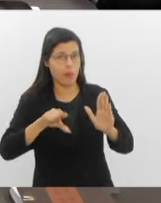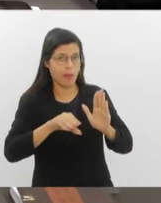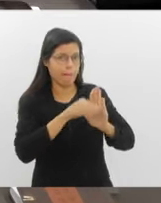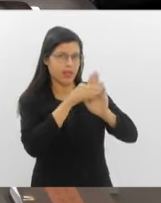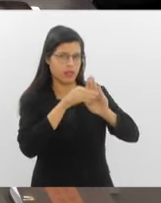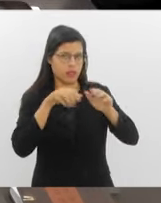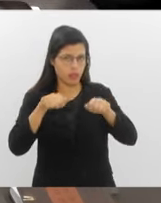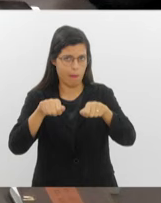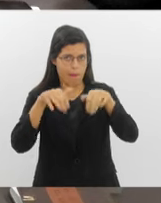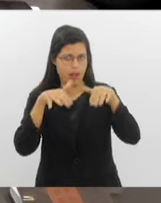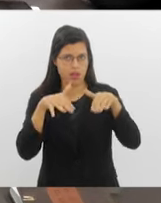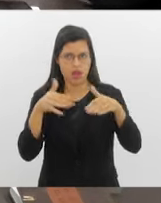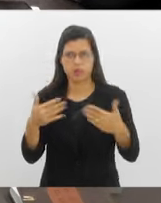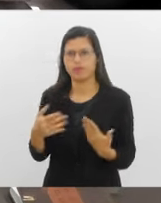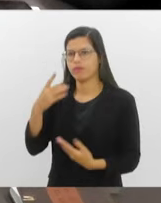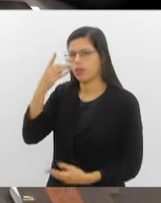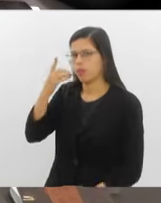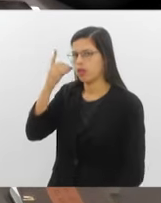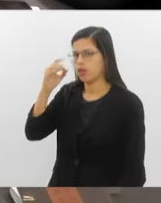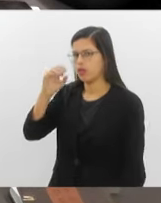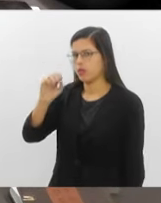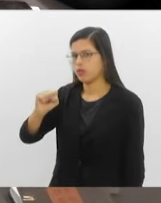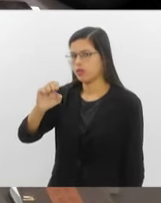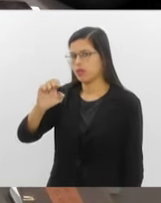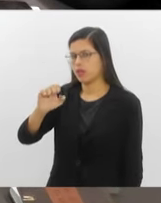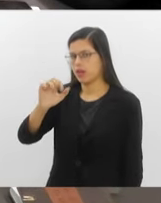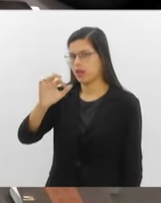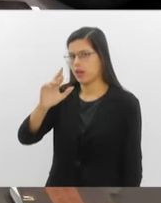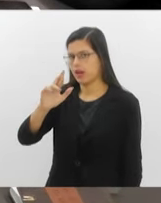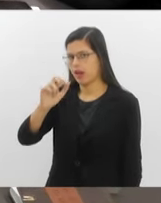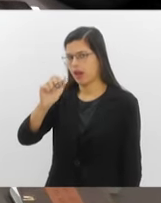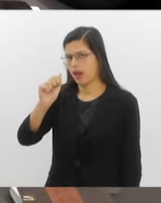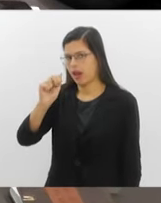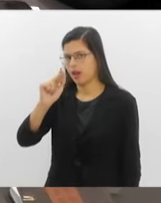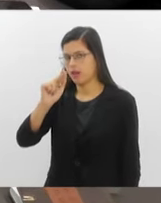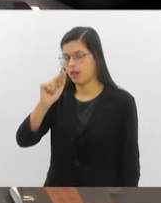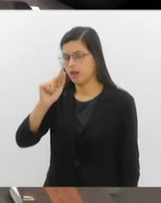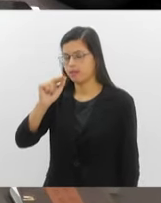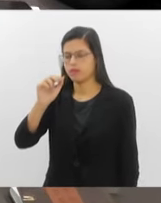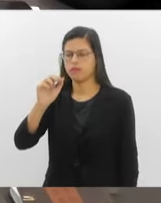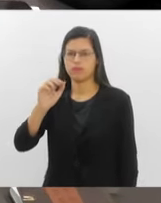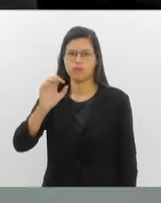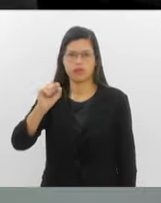Deputado Serafini. Presidente,